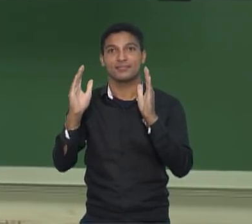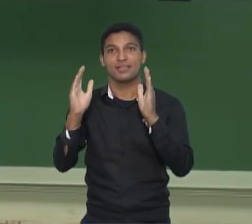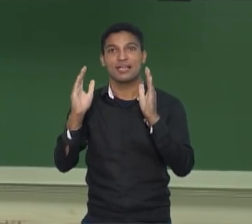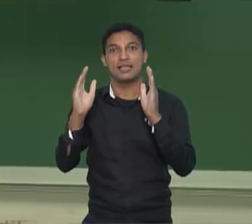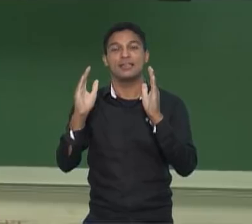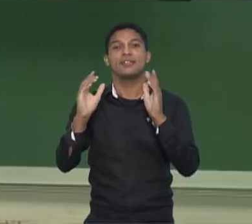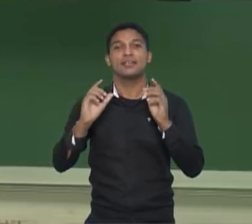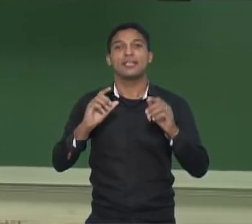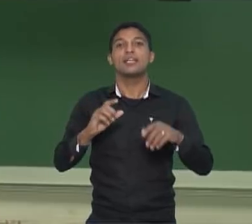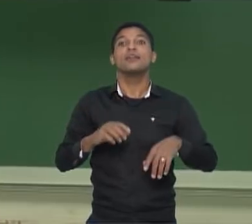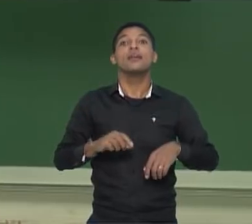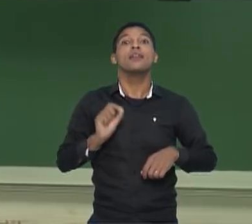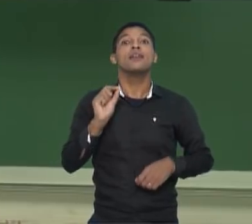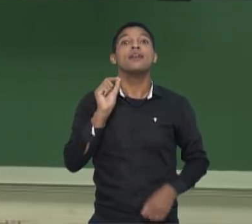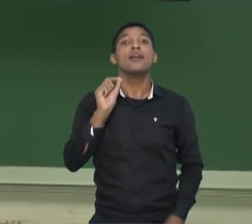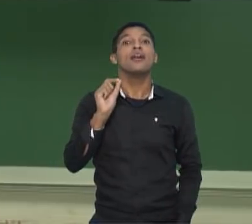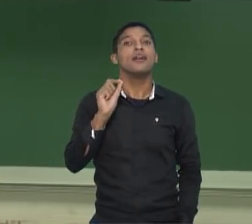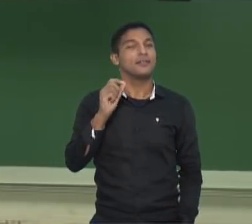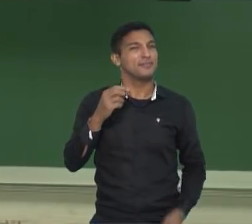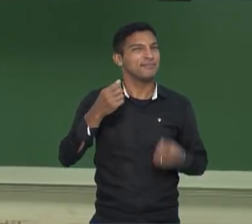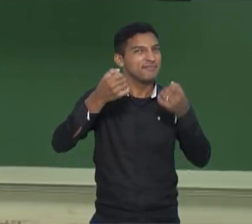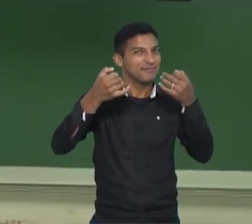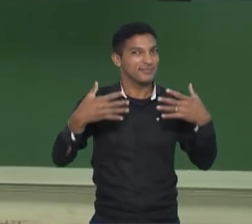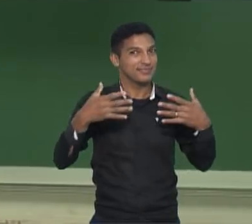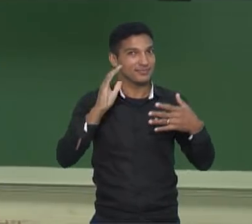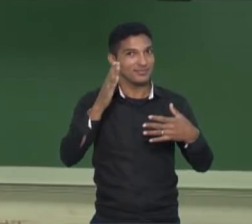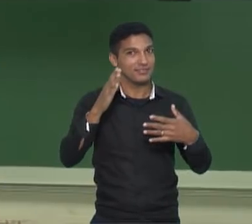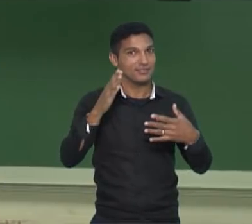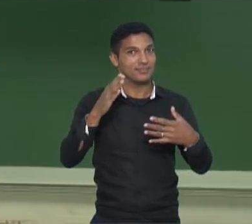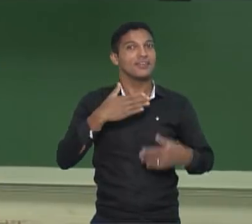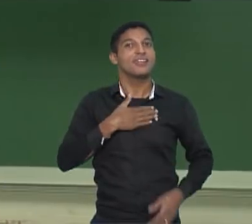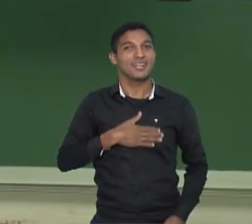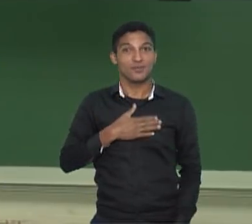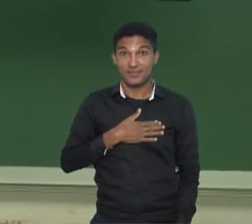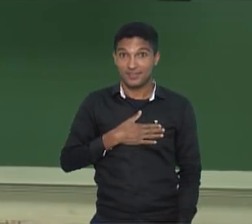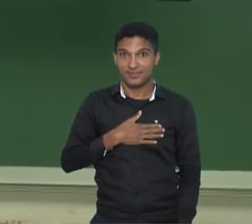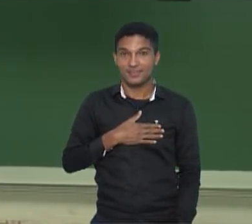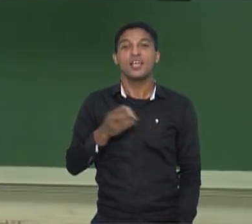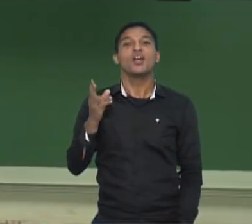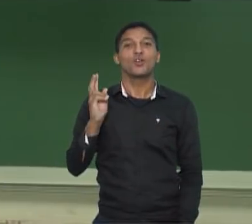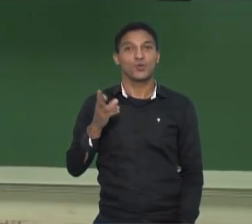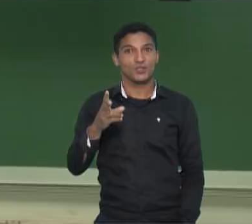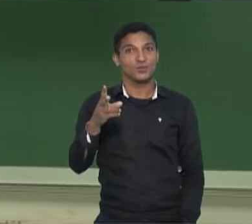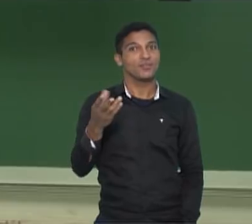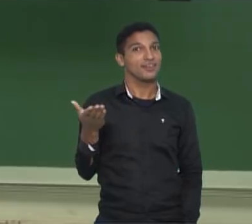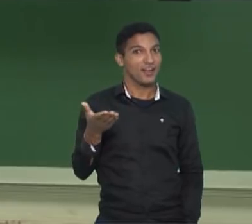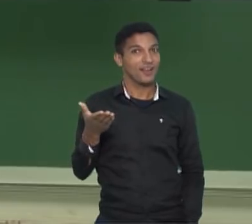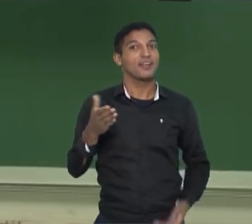sai da sua torneira, enfim. Tranquilo? Vamos continuar com o exercício 2, turma?